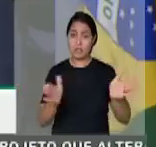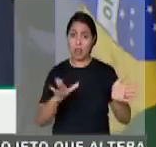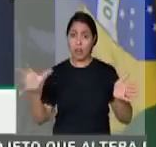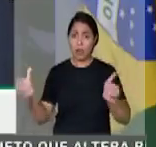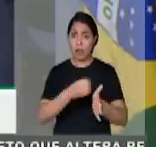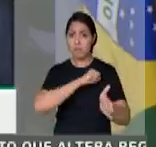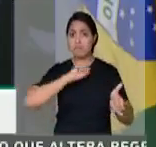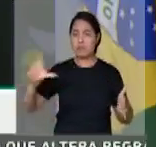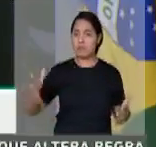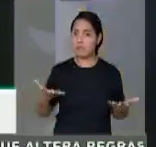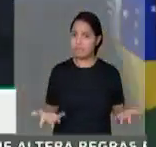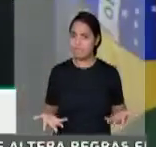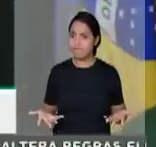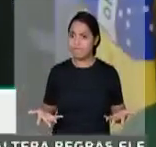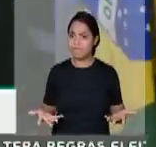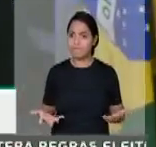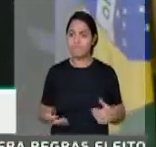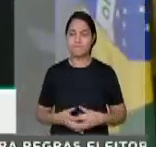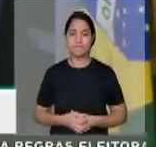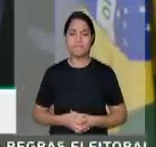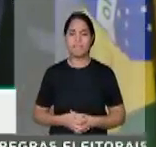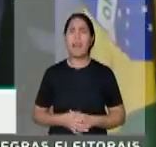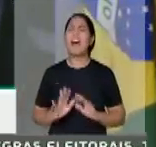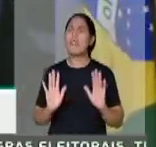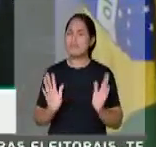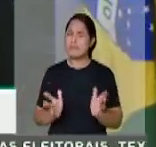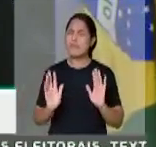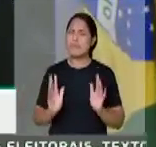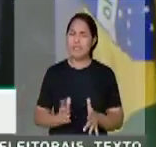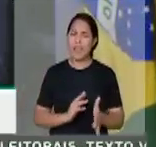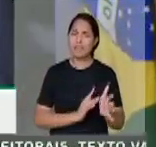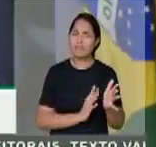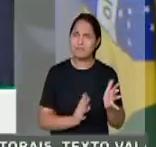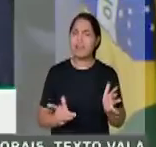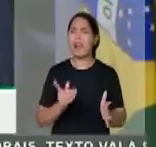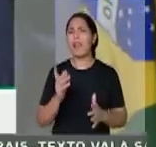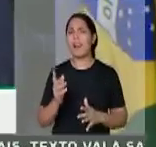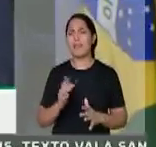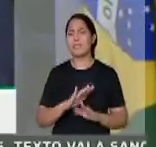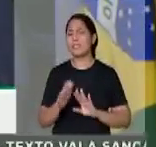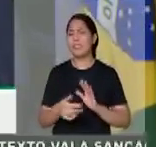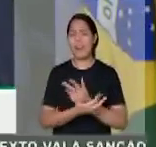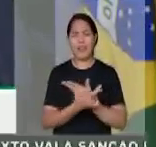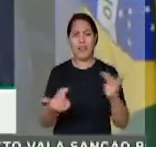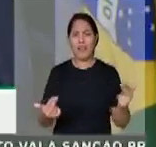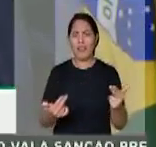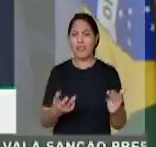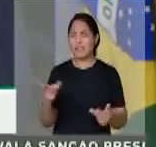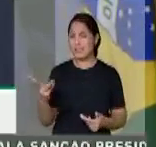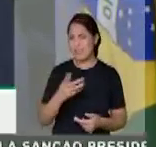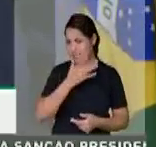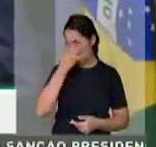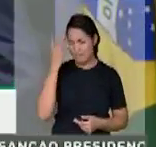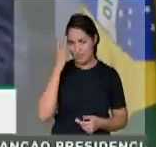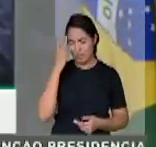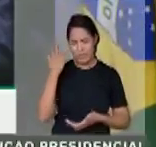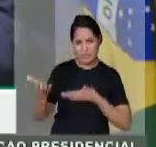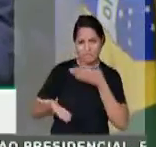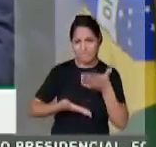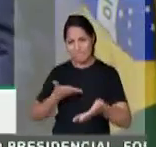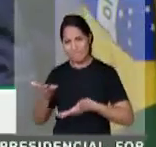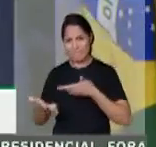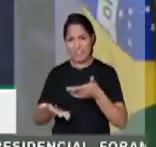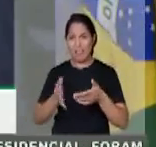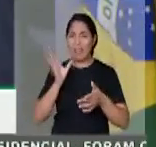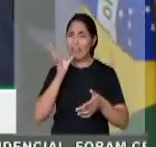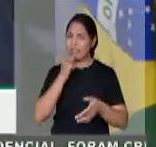Federal. Castelo fez questão de cumprimentar, em primeiro lugar, a todos os 3, e com isso desenvolveu uma conversa